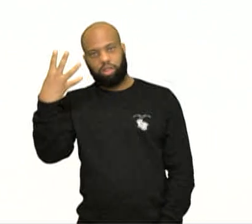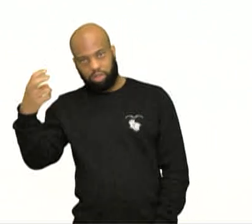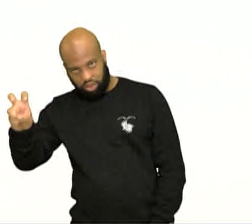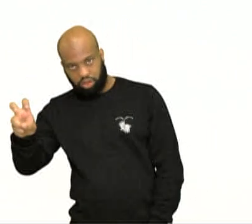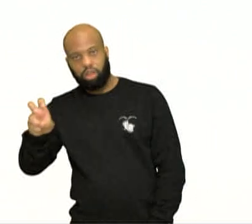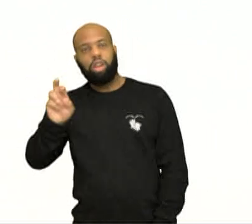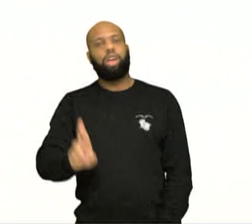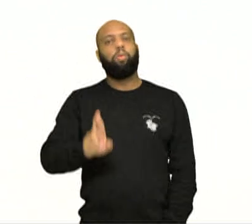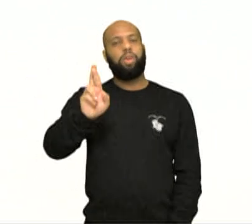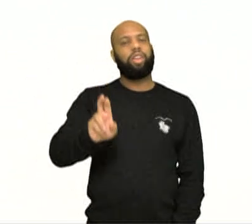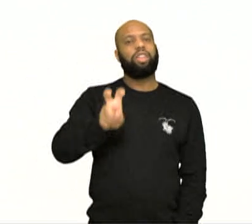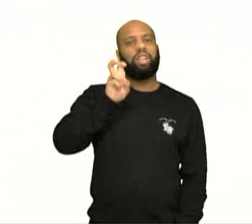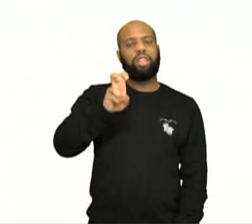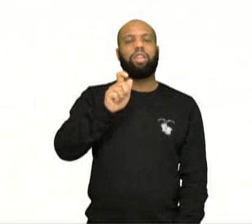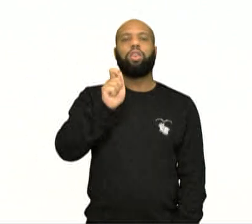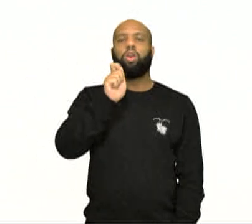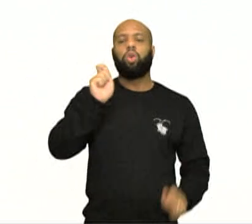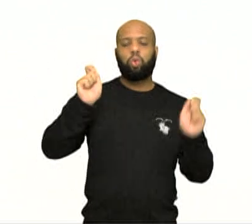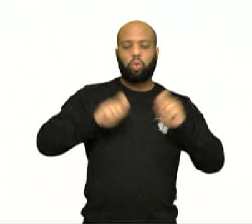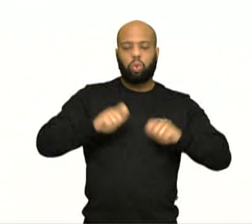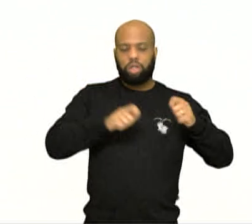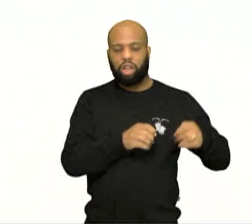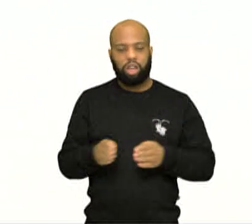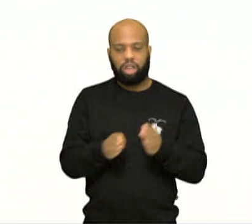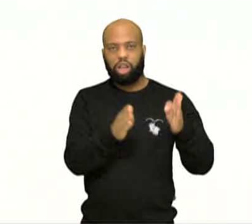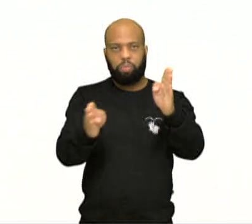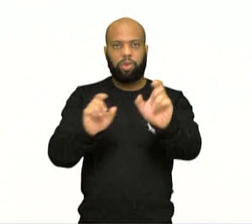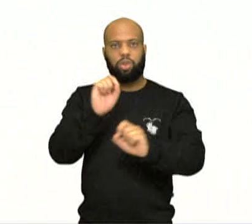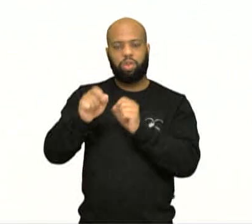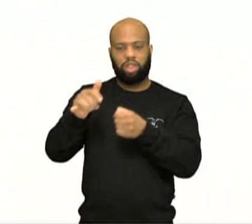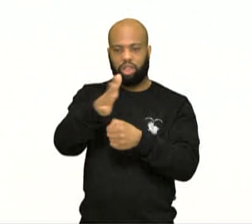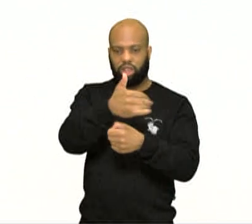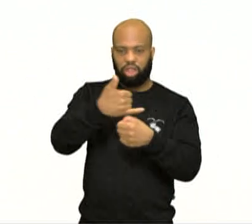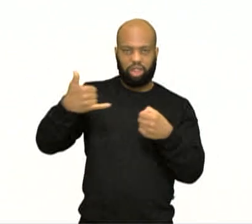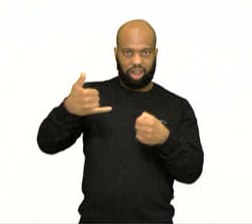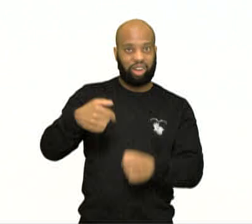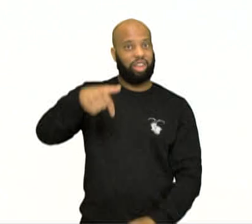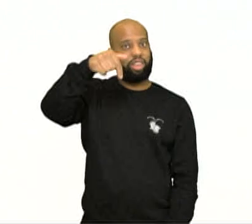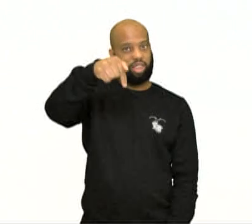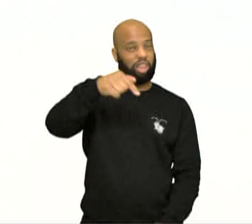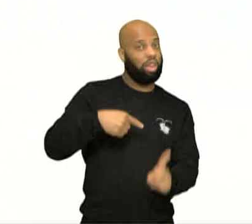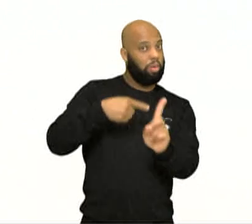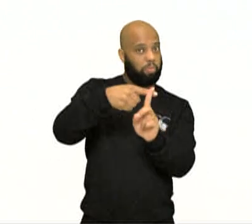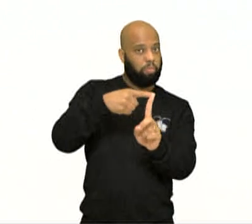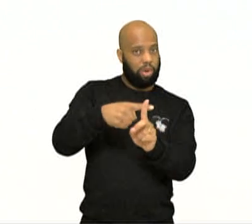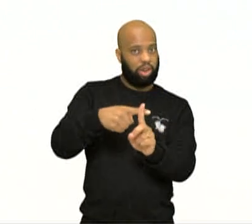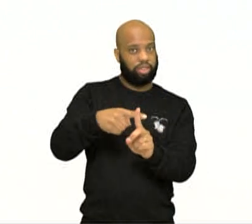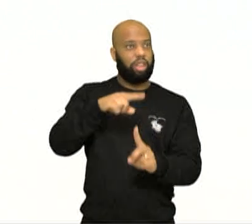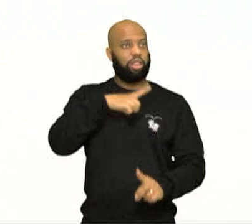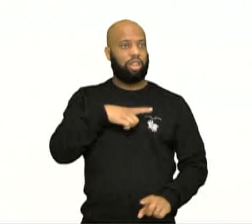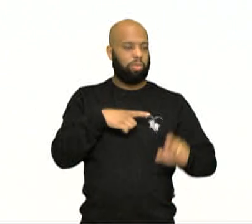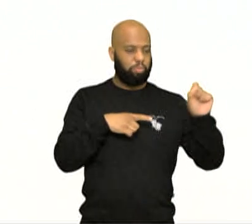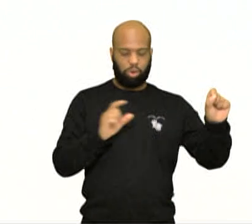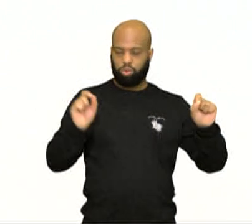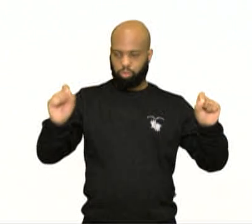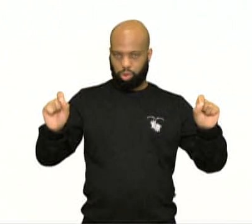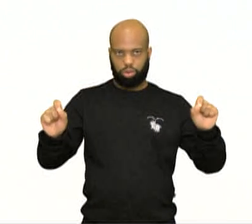Representam 5 possíveis trajetórias de uma partícula de carga Q positiva realizada entre 2 pontos